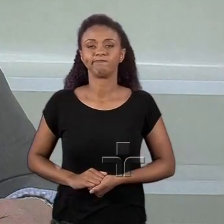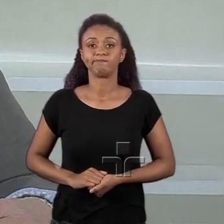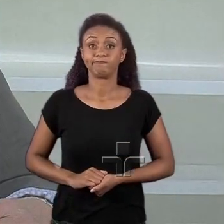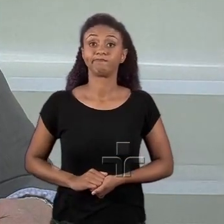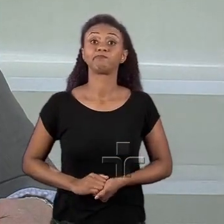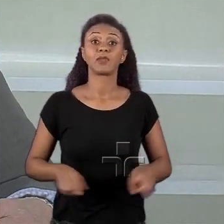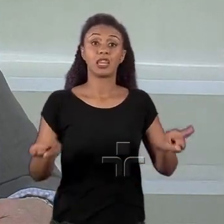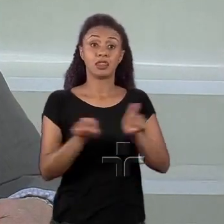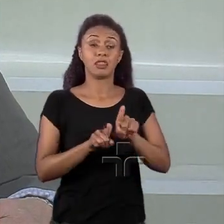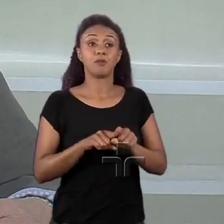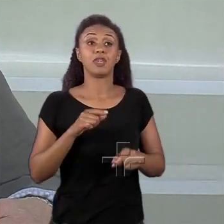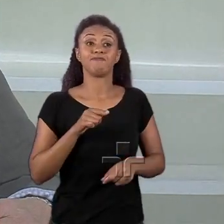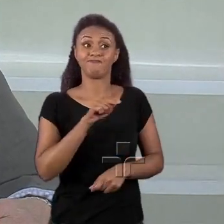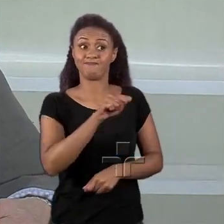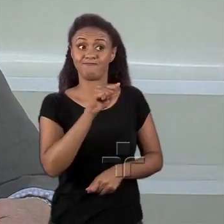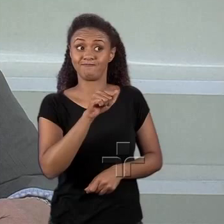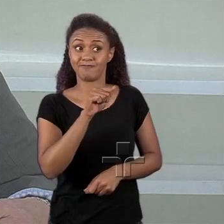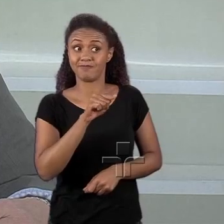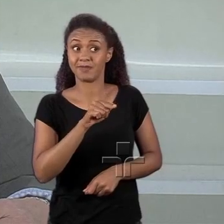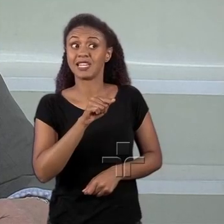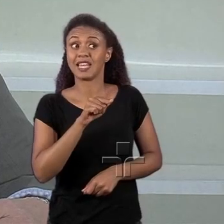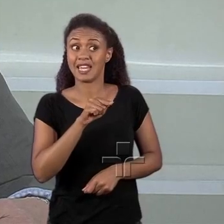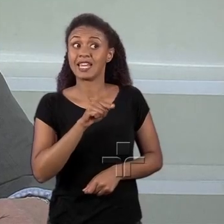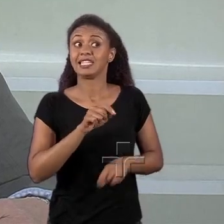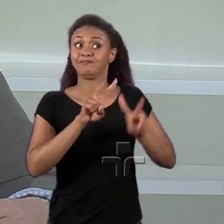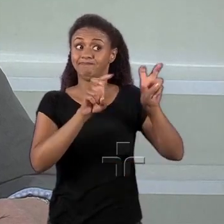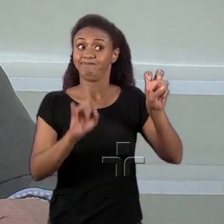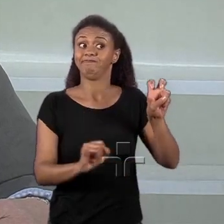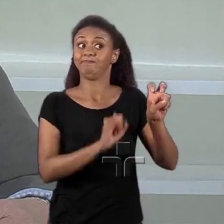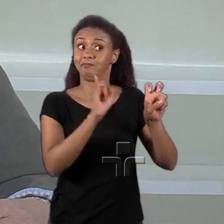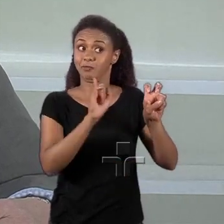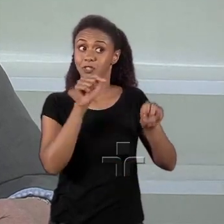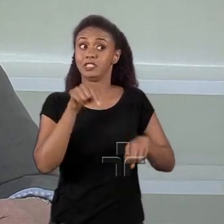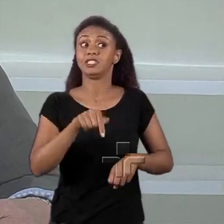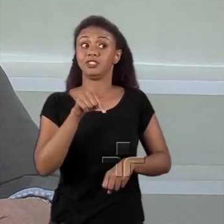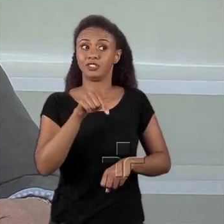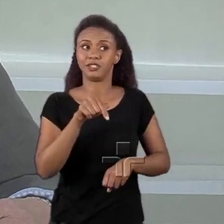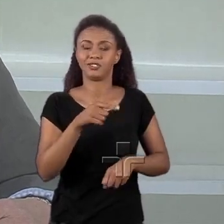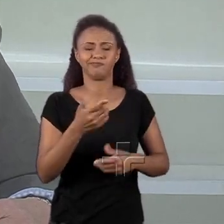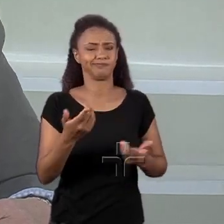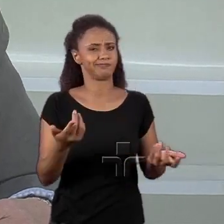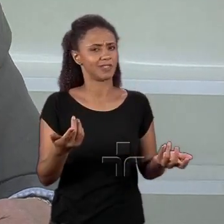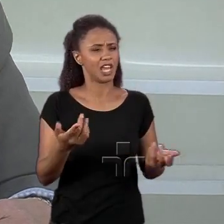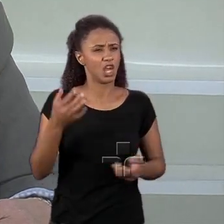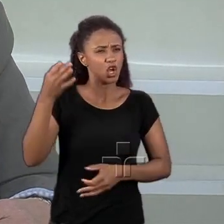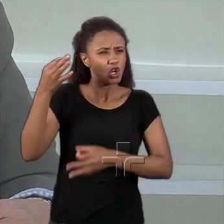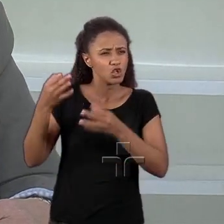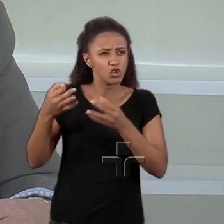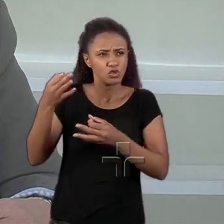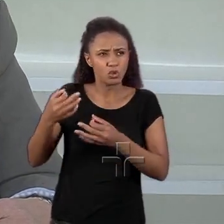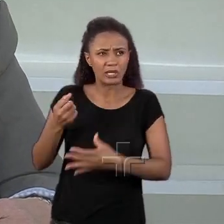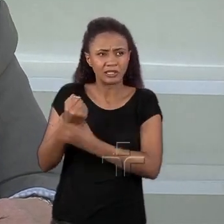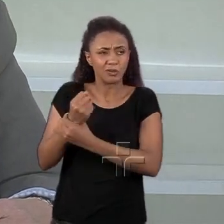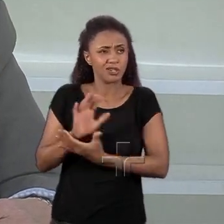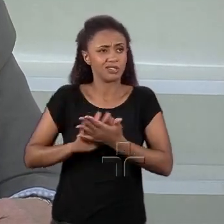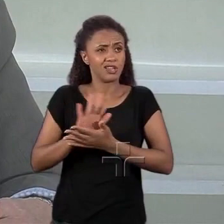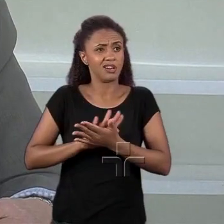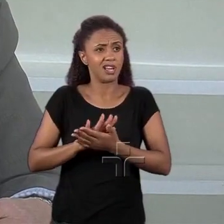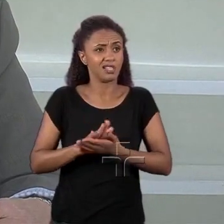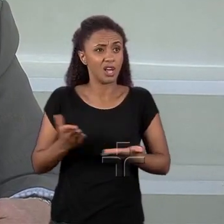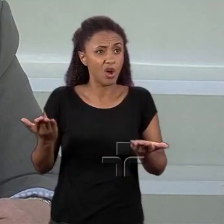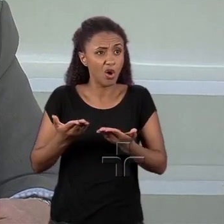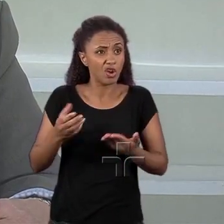remete a uma questão grave no Brasil, que é a insegurança jurídica. Não é possível que, em 2016, a Suprema Corte